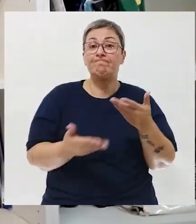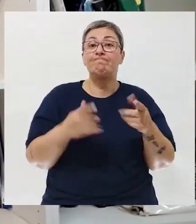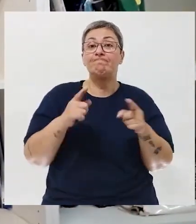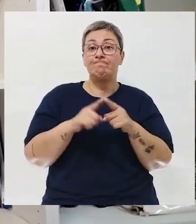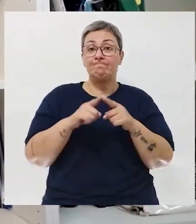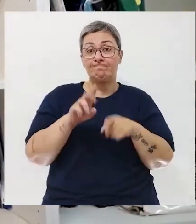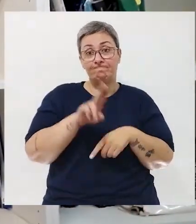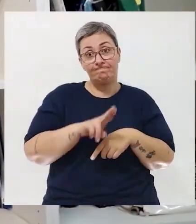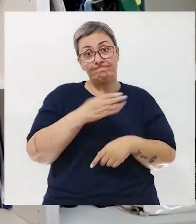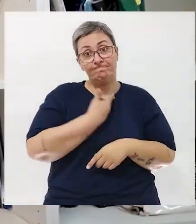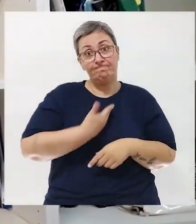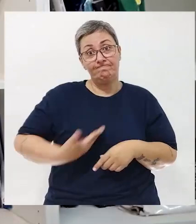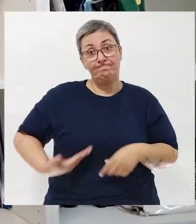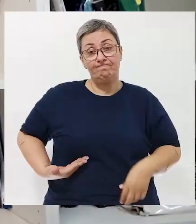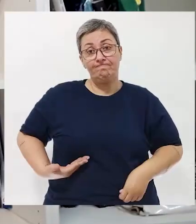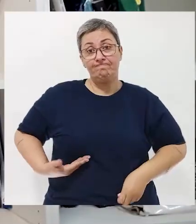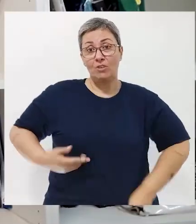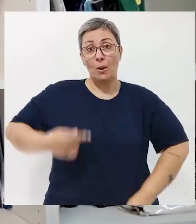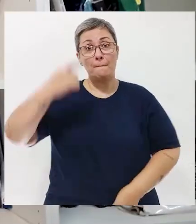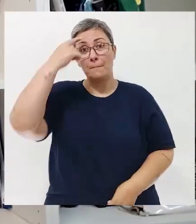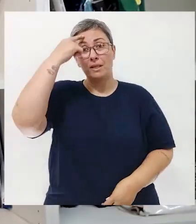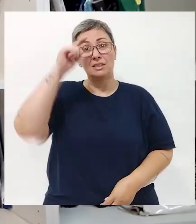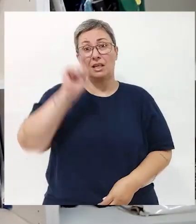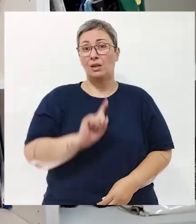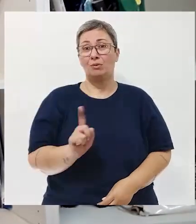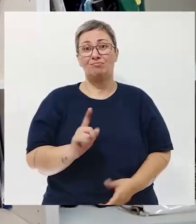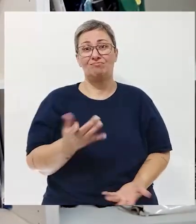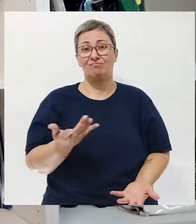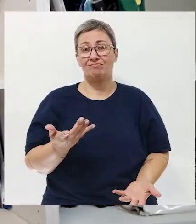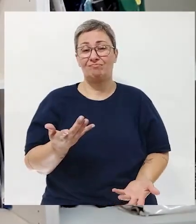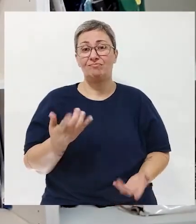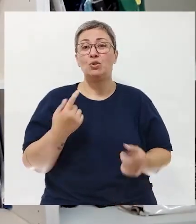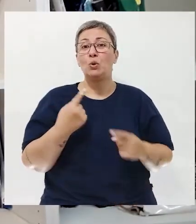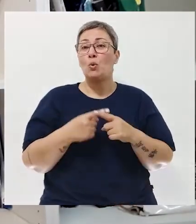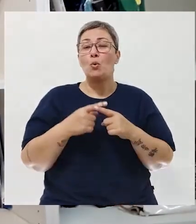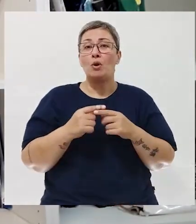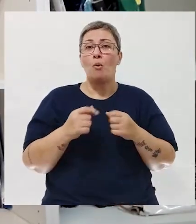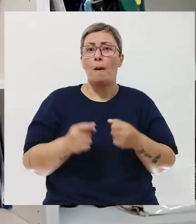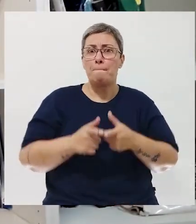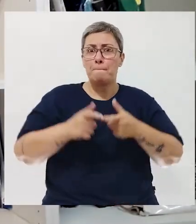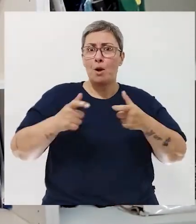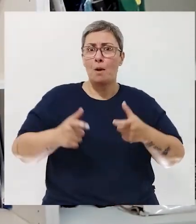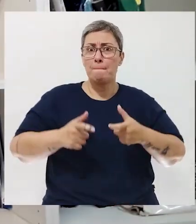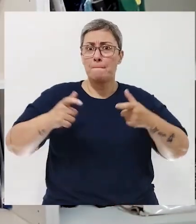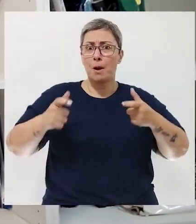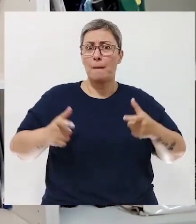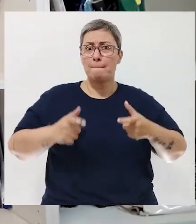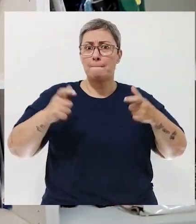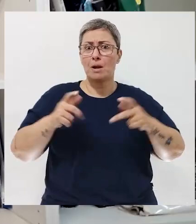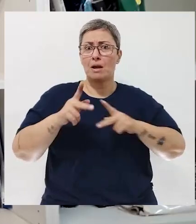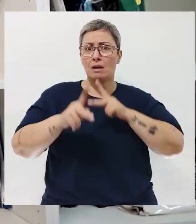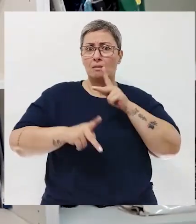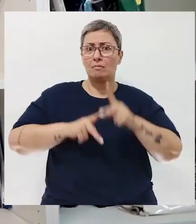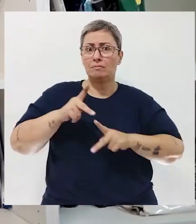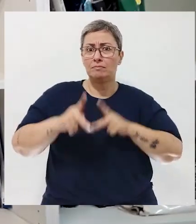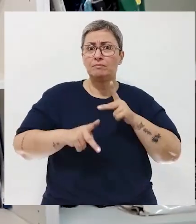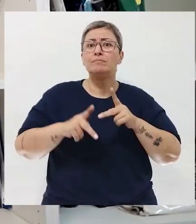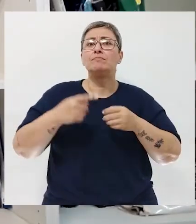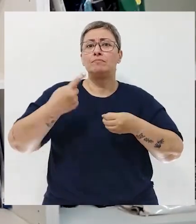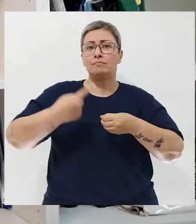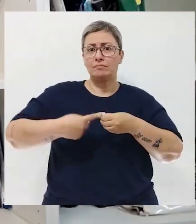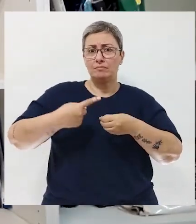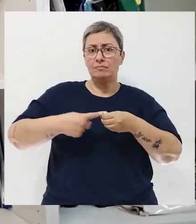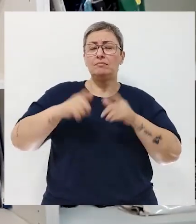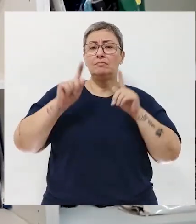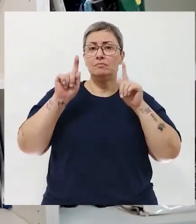de utilidades públicas, eles não pensaram muito nisso. O crescimento populacional da